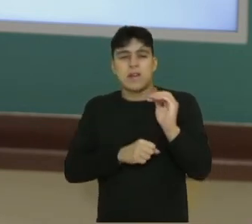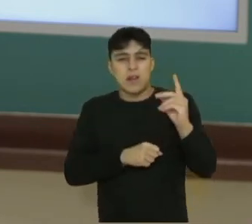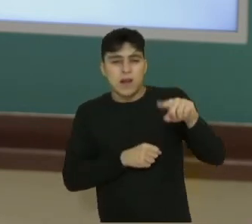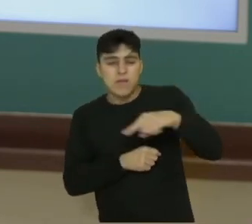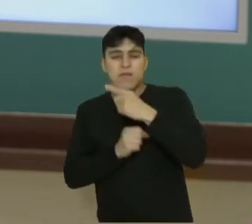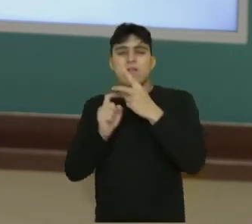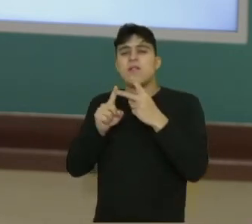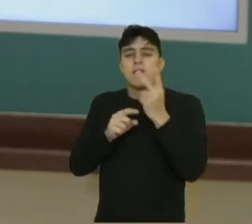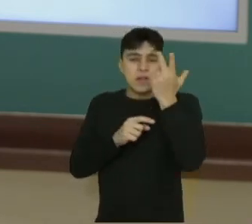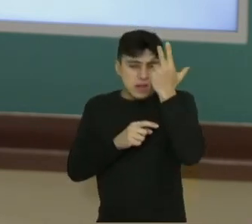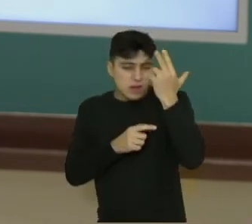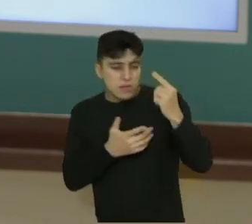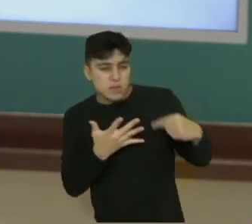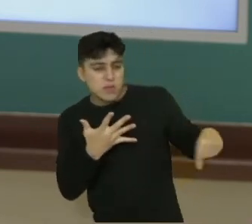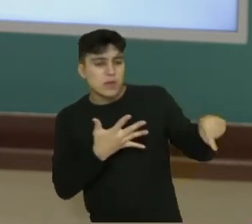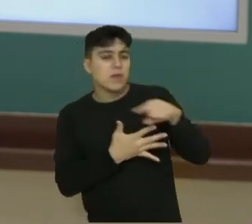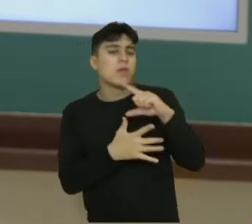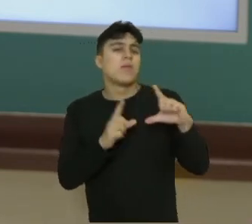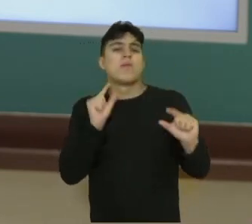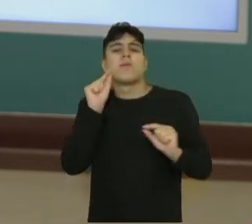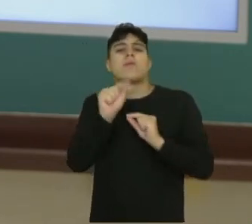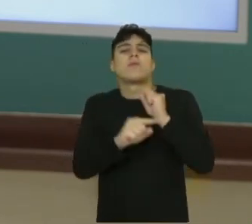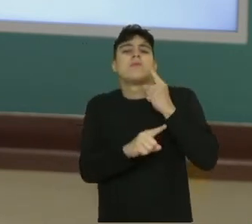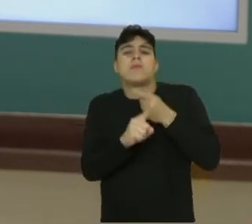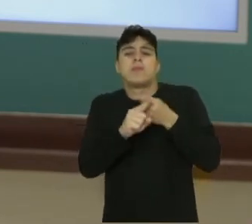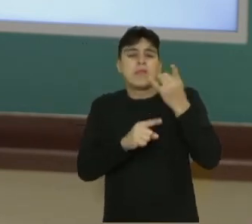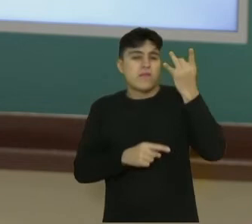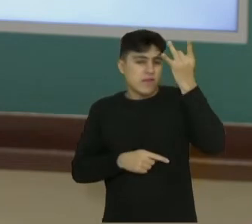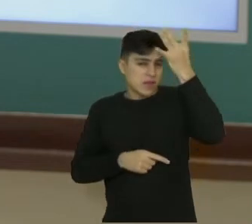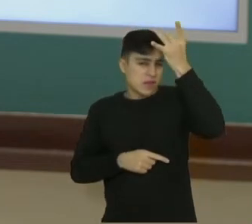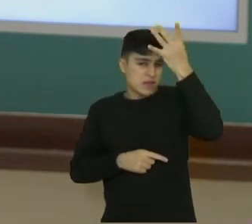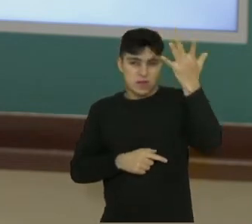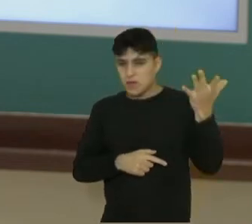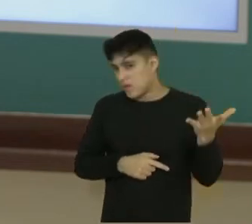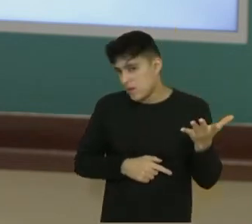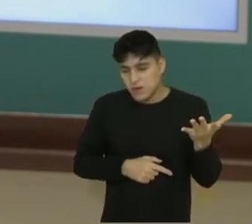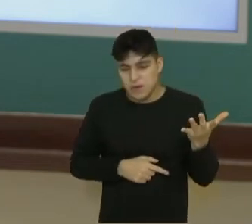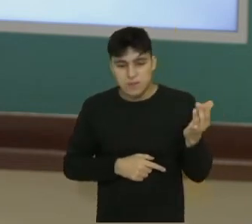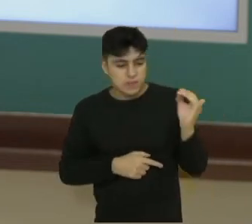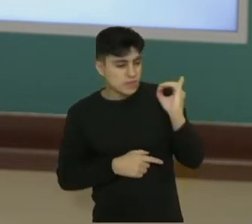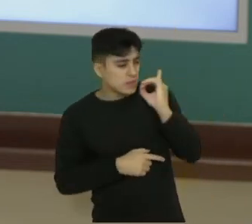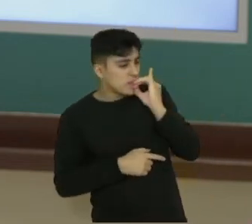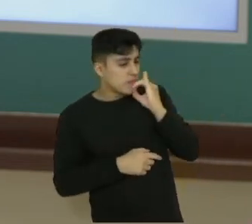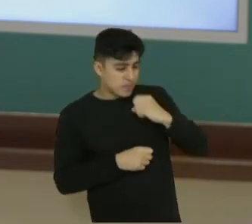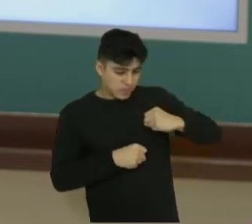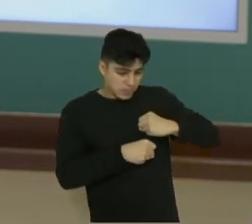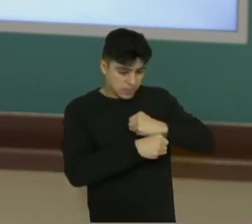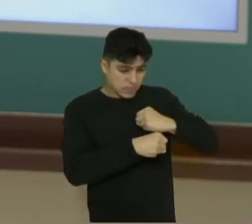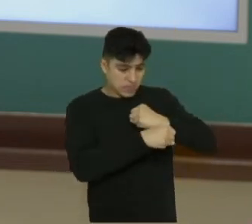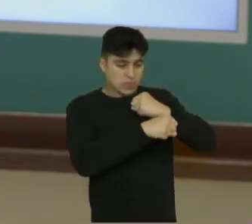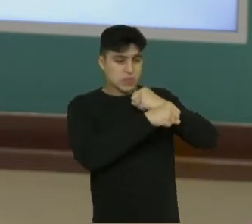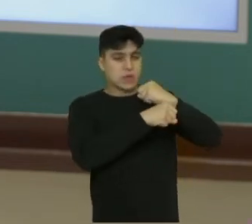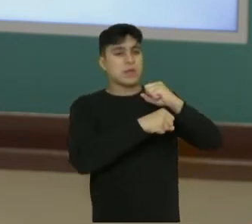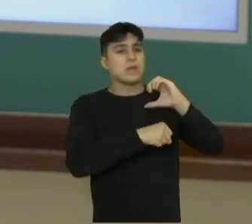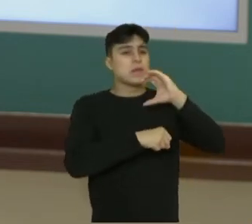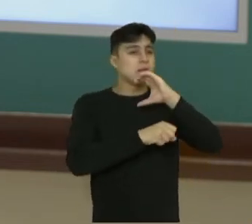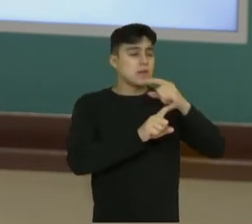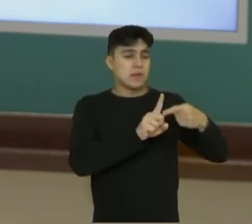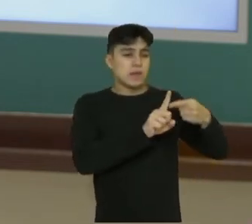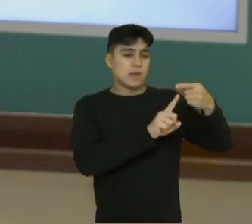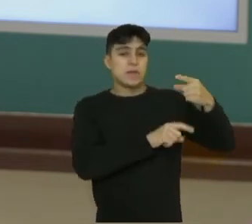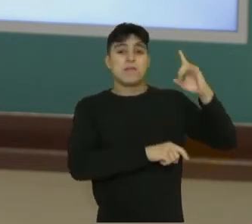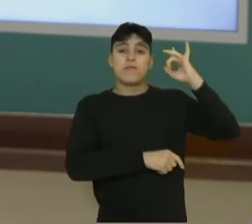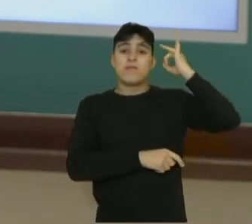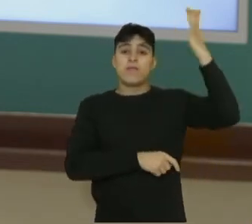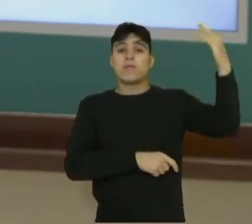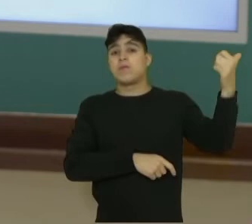gás natural, esse tipo de recurso, é pela facilidade, né? Então, a construção de usinas térmicas, ela se torna mais